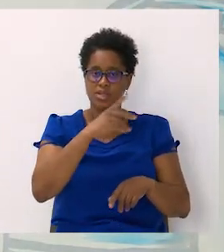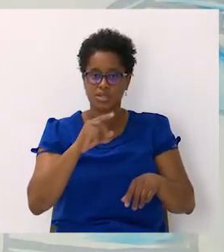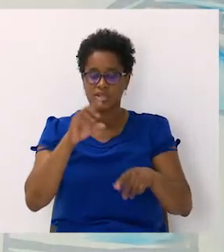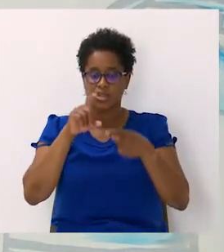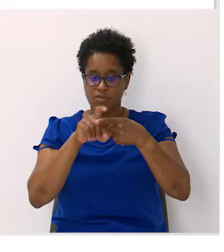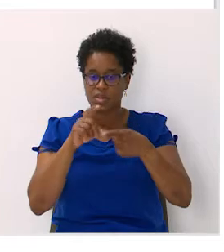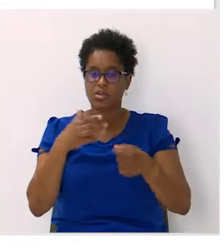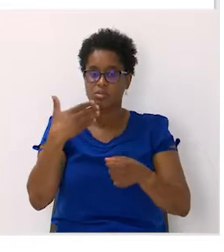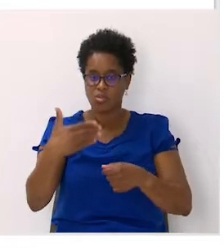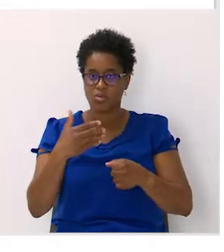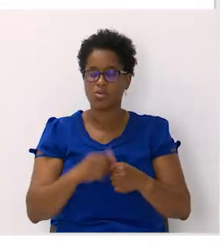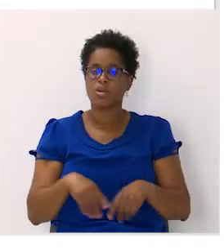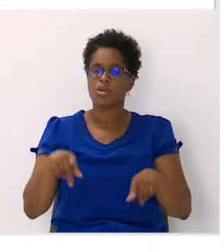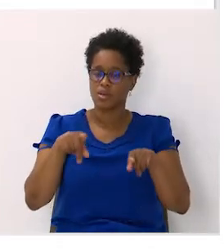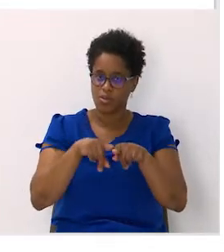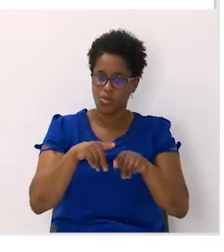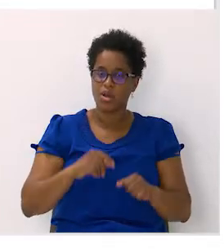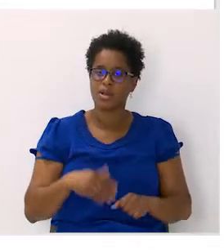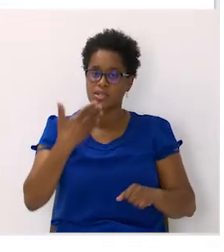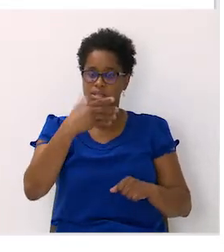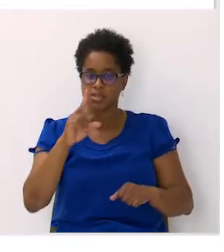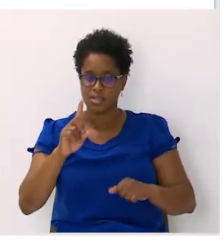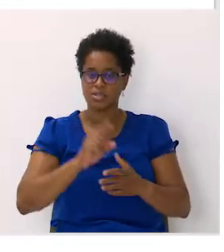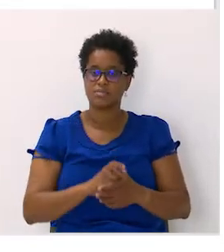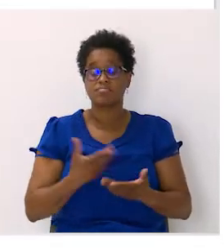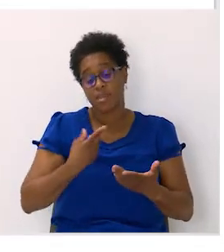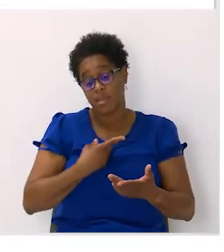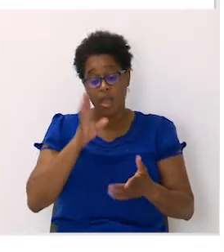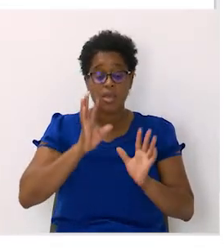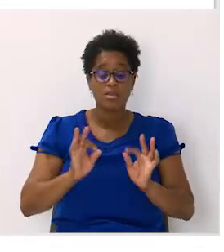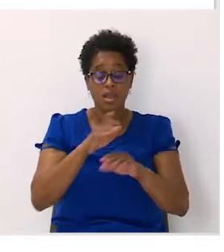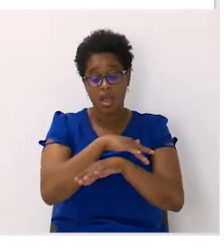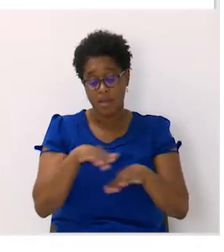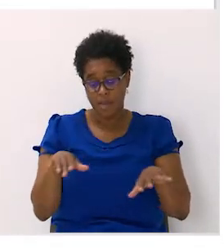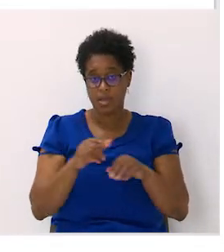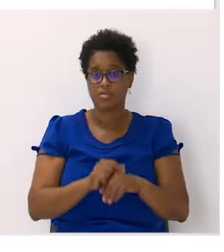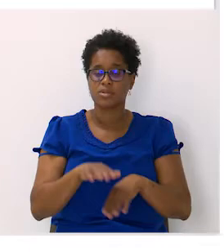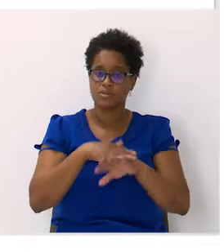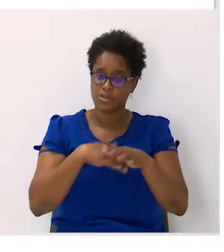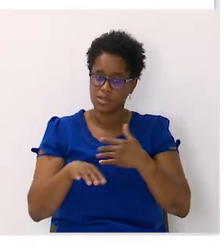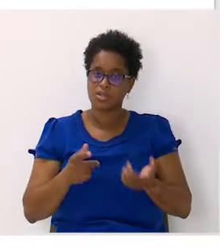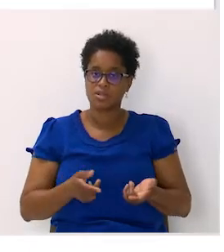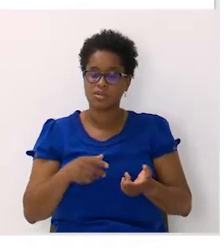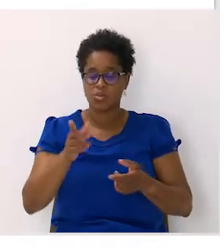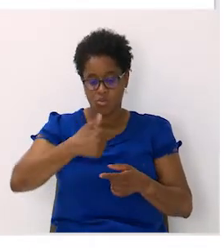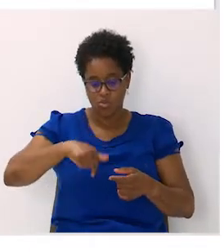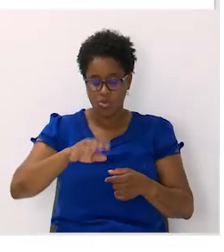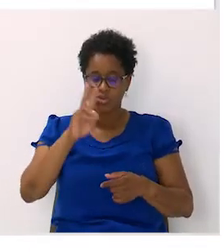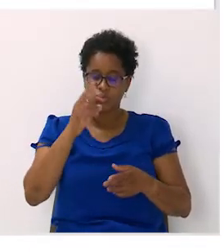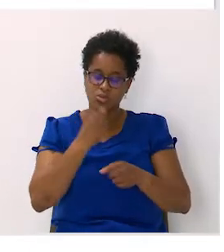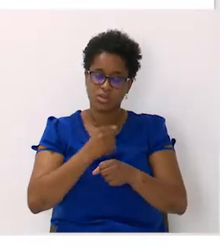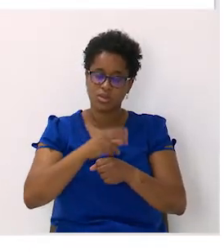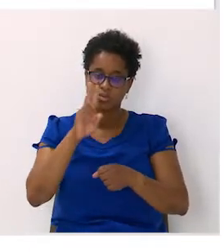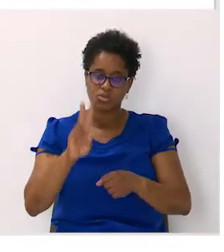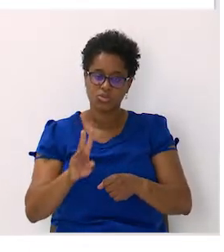16 a dividir por 1 é 16. Sendo assim, acabamos de resolver o nosso